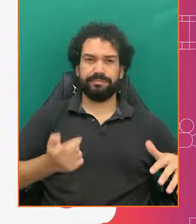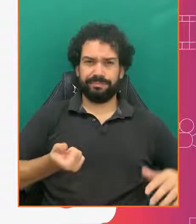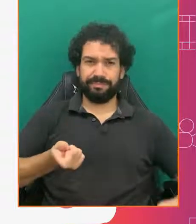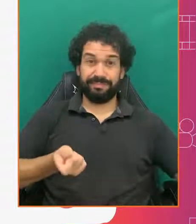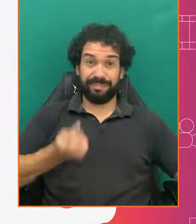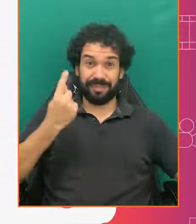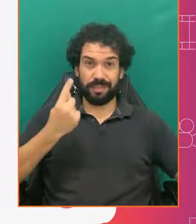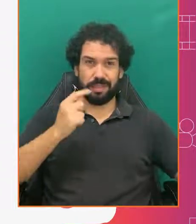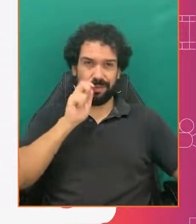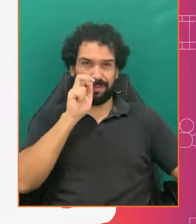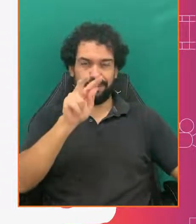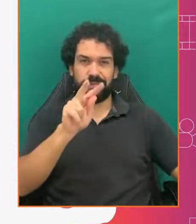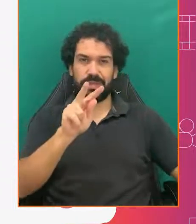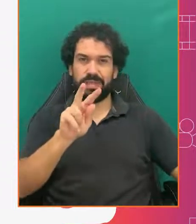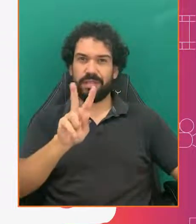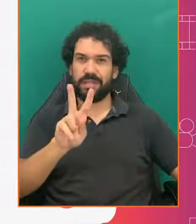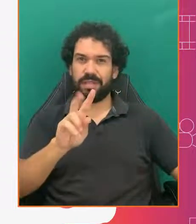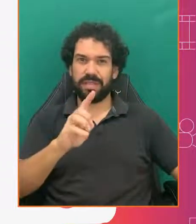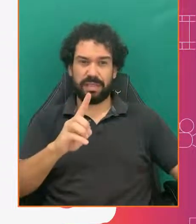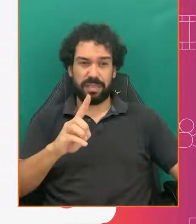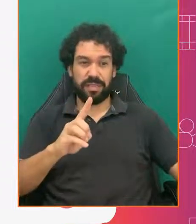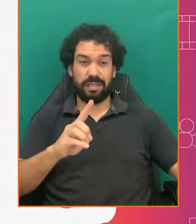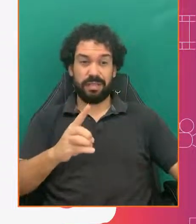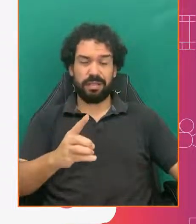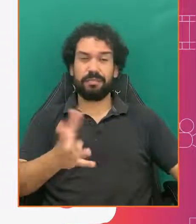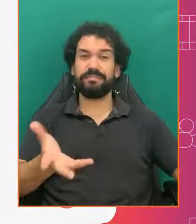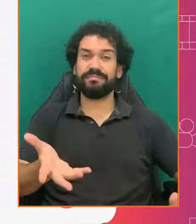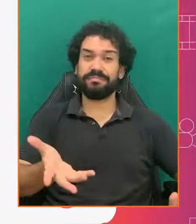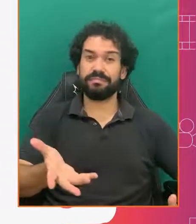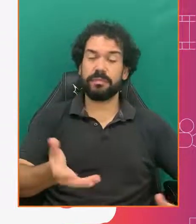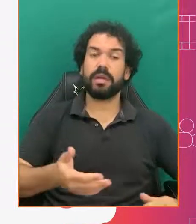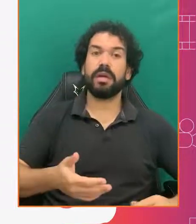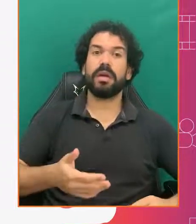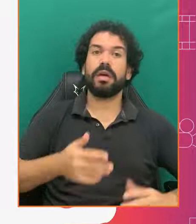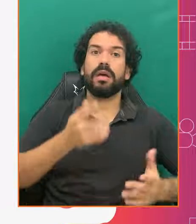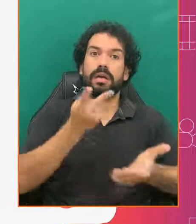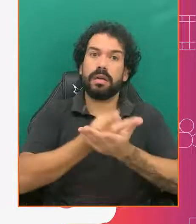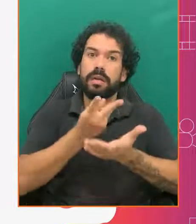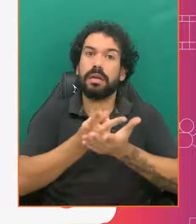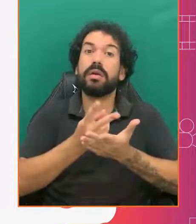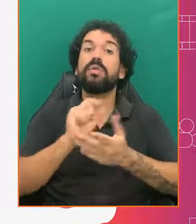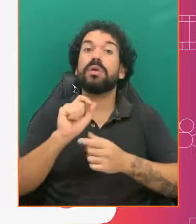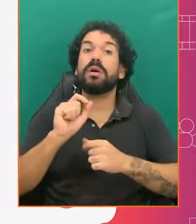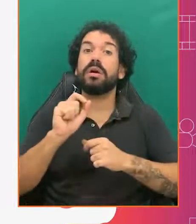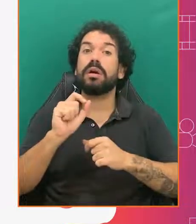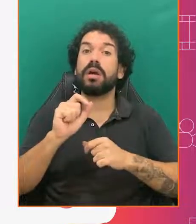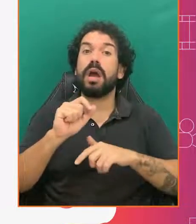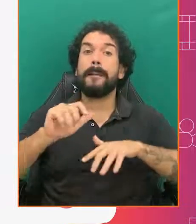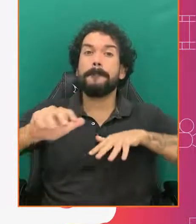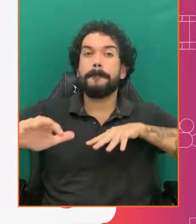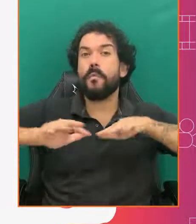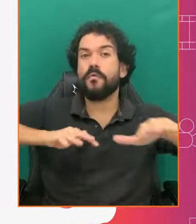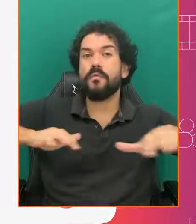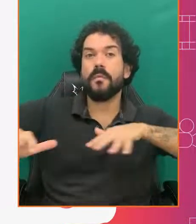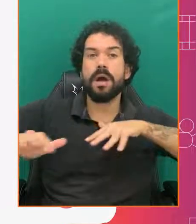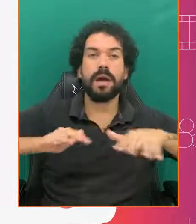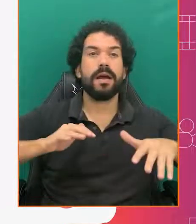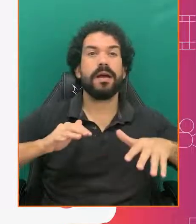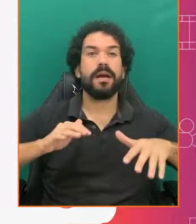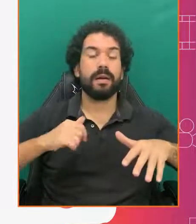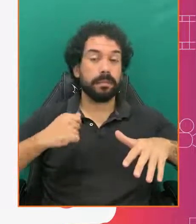Isso dá uma sensação estranha de bidimensionalidade. Tentar manter a dinâmica